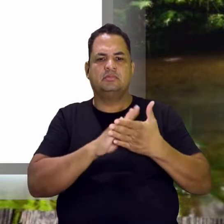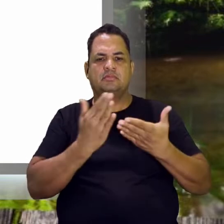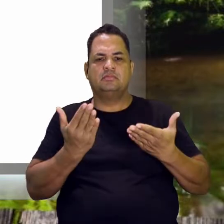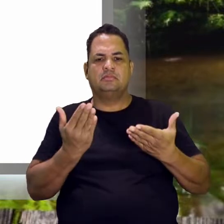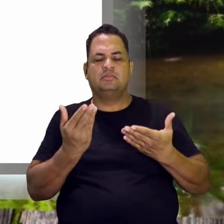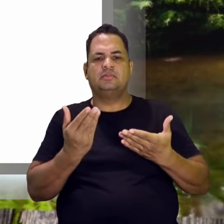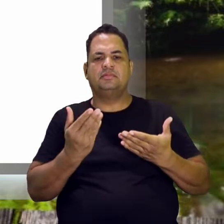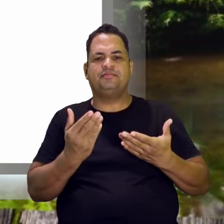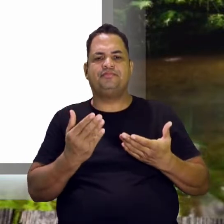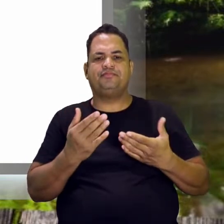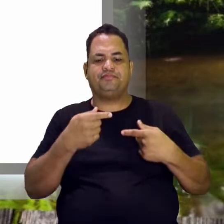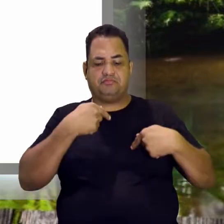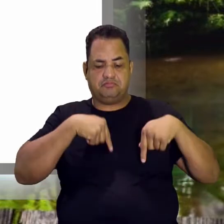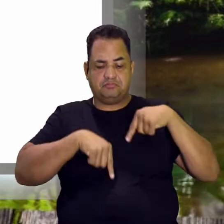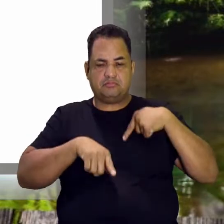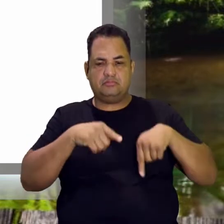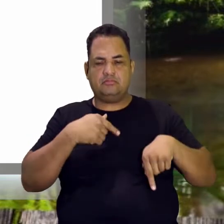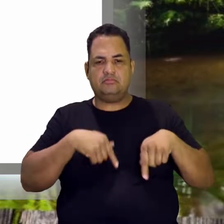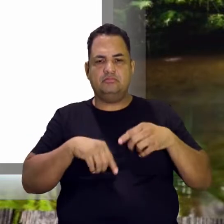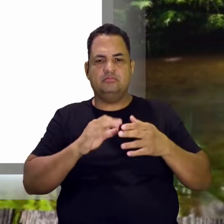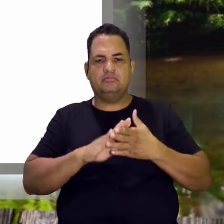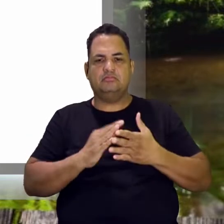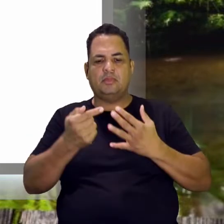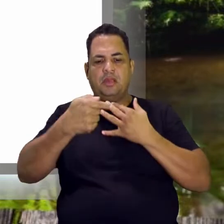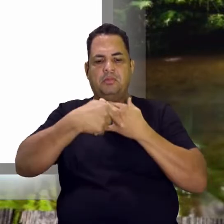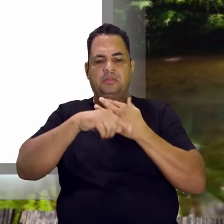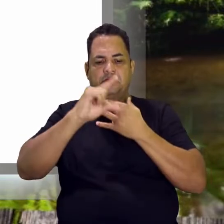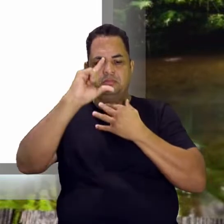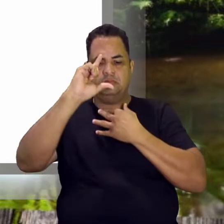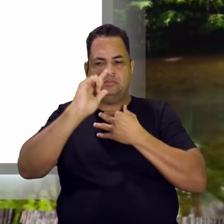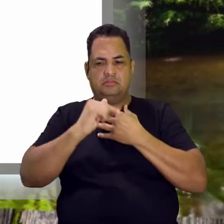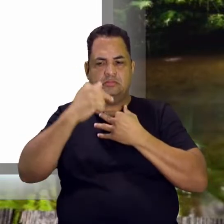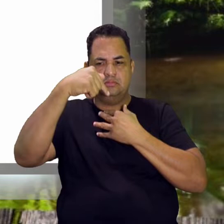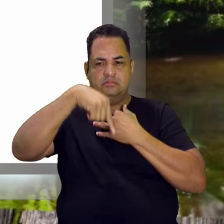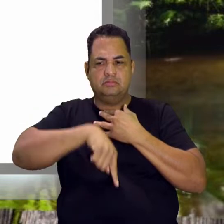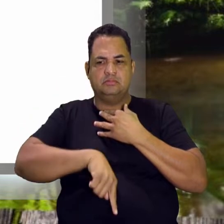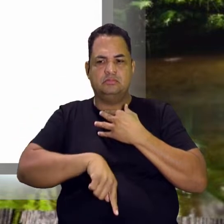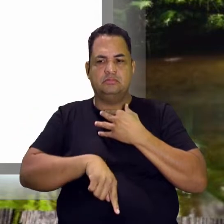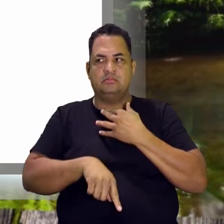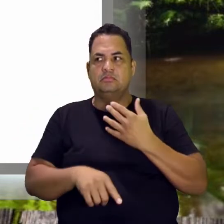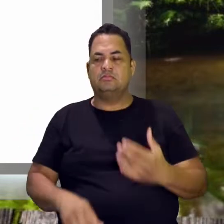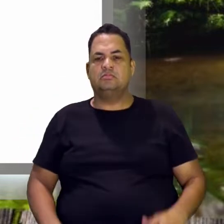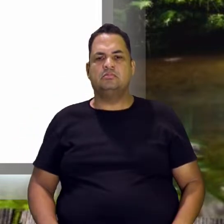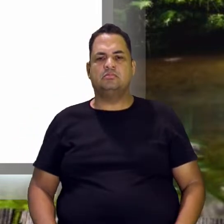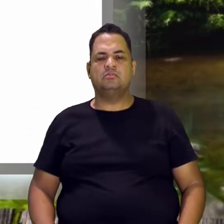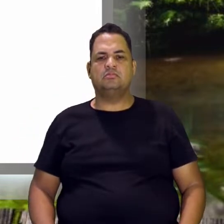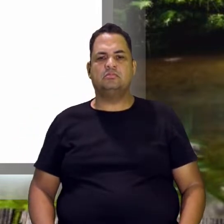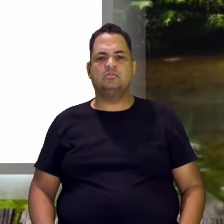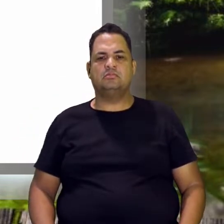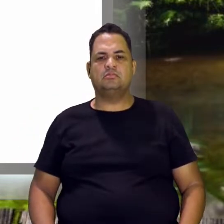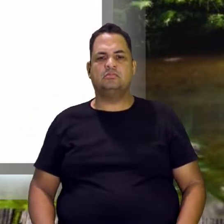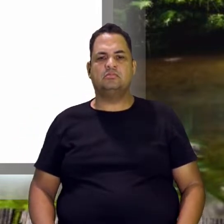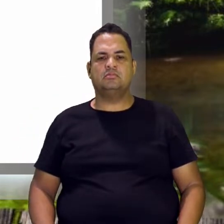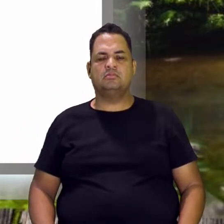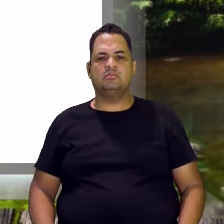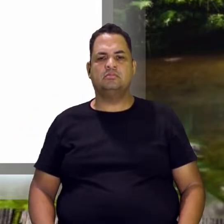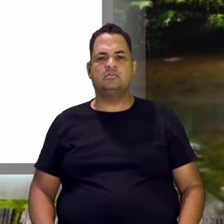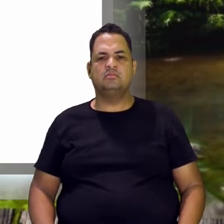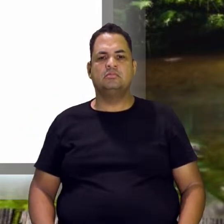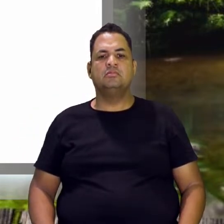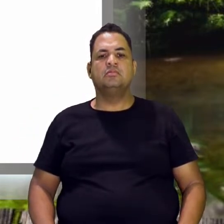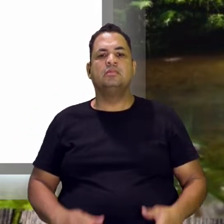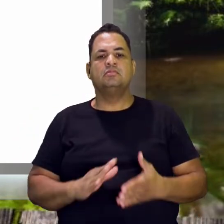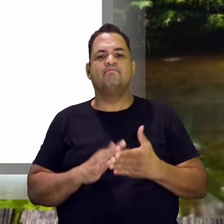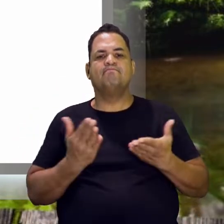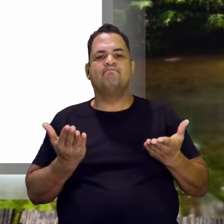interna, né? E aí a sua imunidade, mas eu tô alimentando bem, tô dormindo bem, mas o meu sistema imunológico era para estar bem. Só